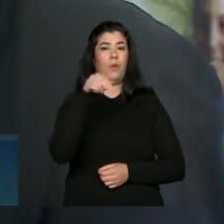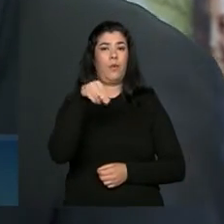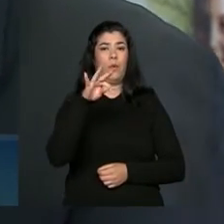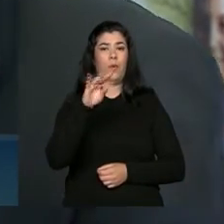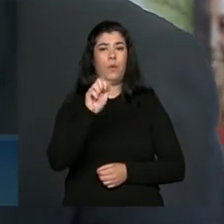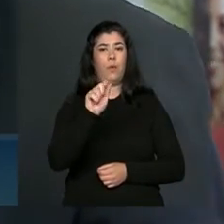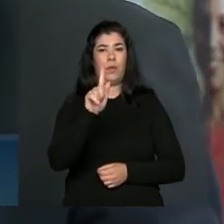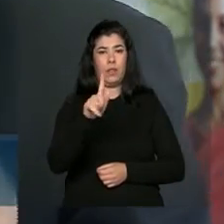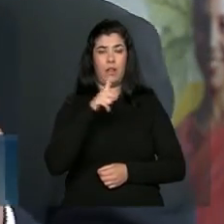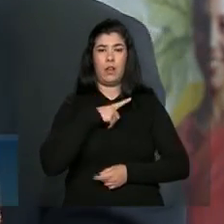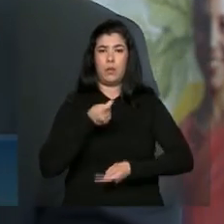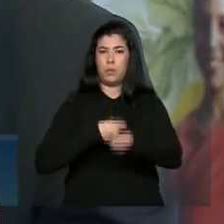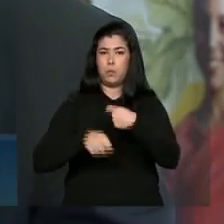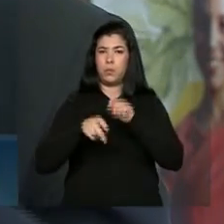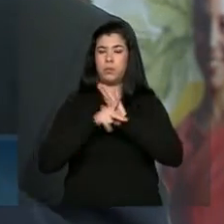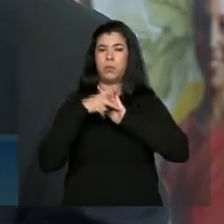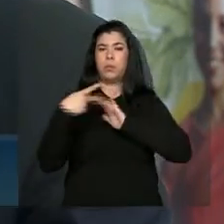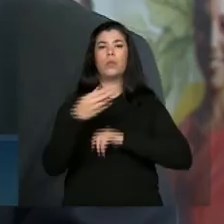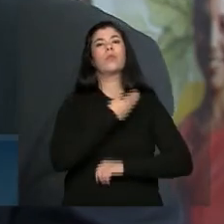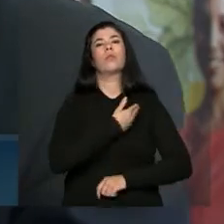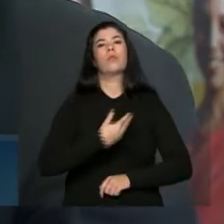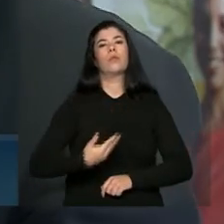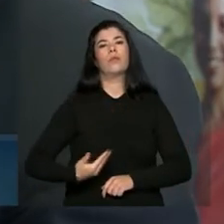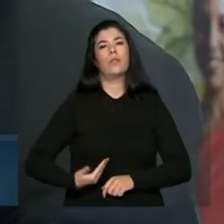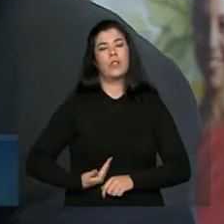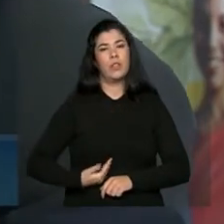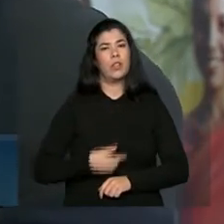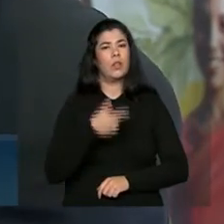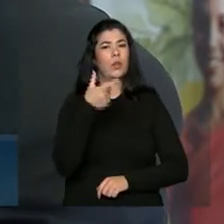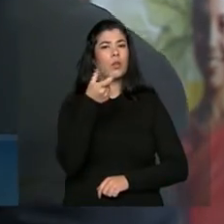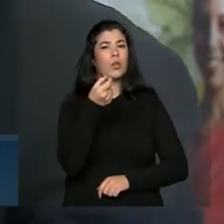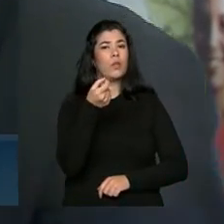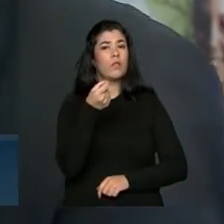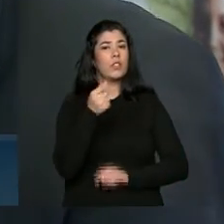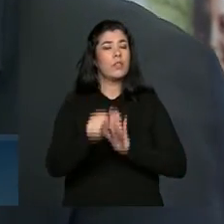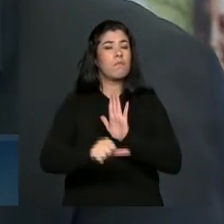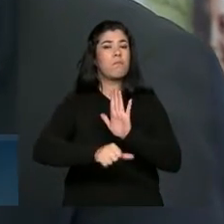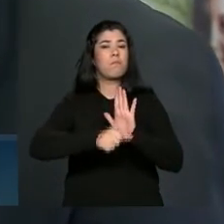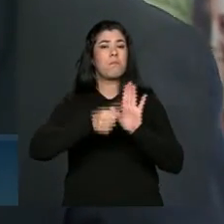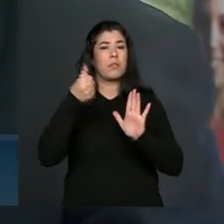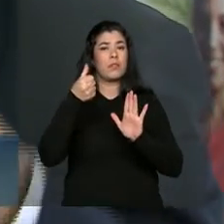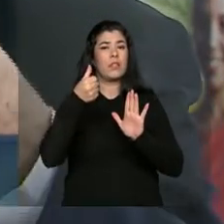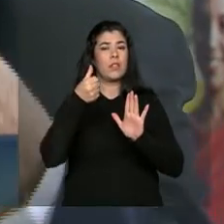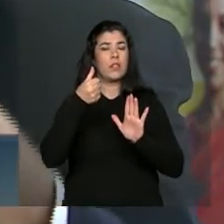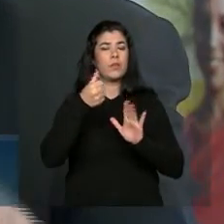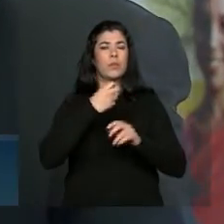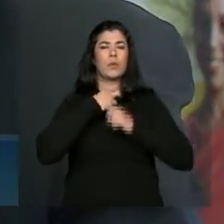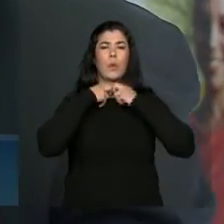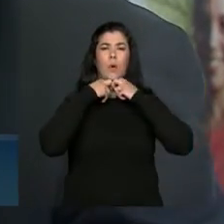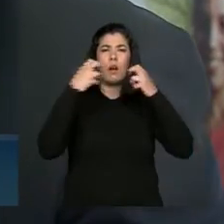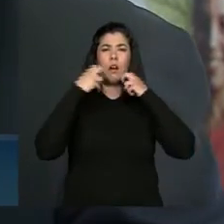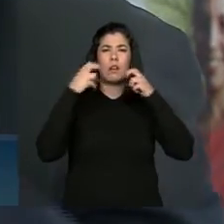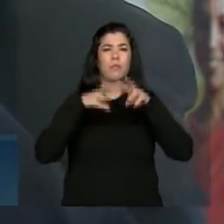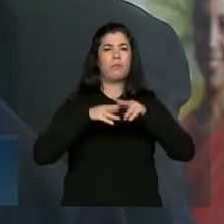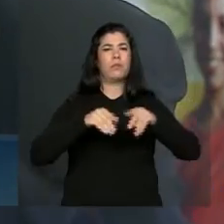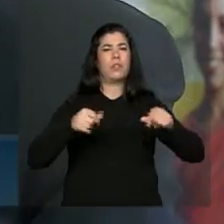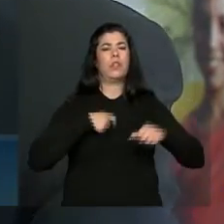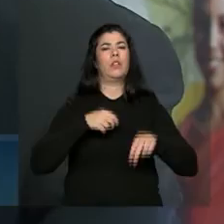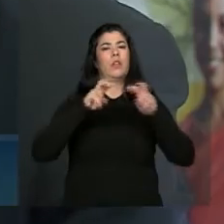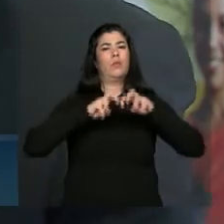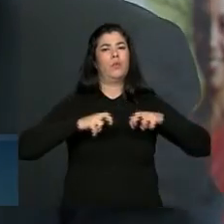com o governo durante o 21º Grito da Terra Brasil. Sentamos com os